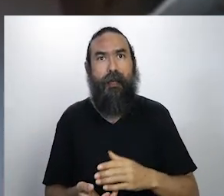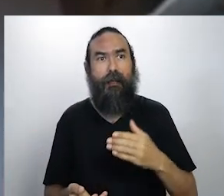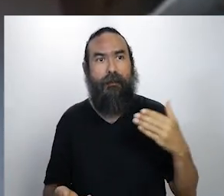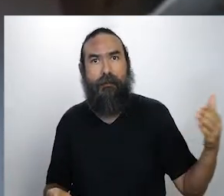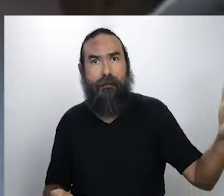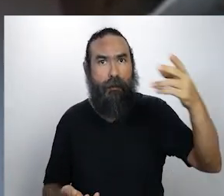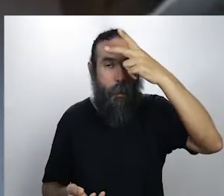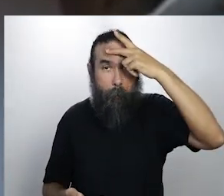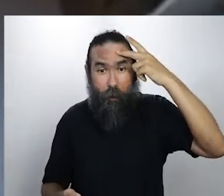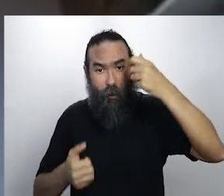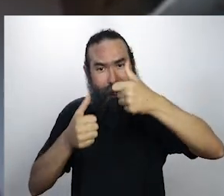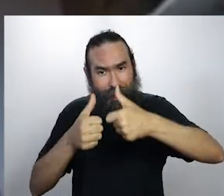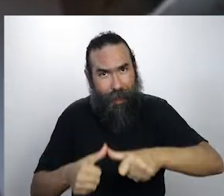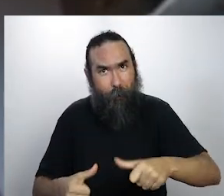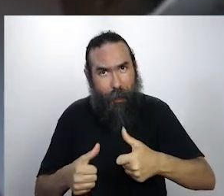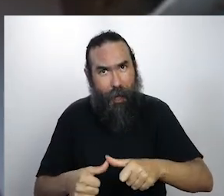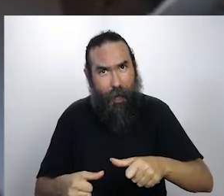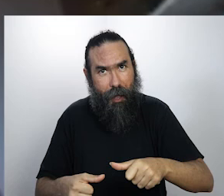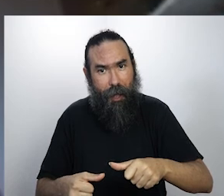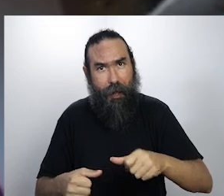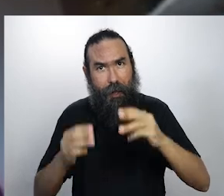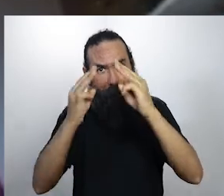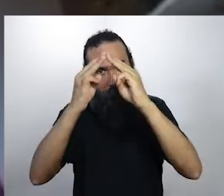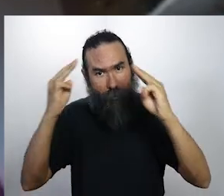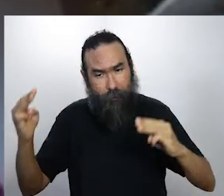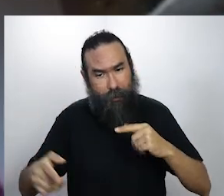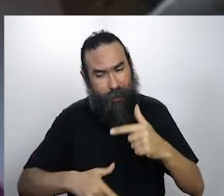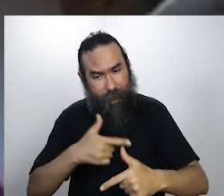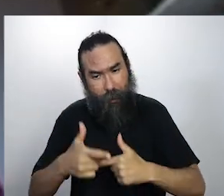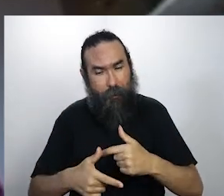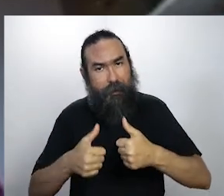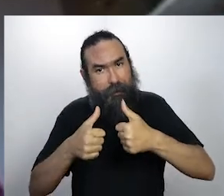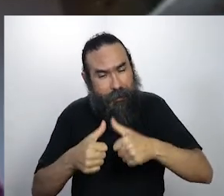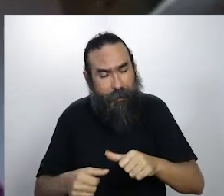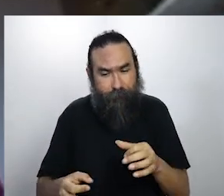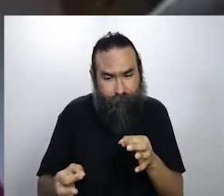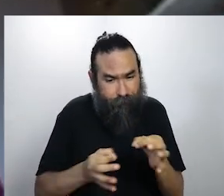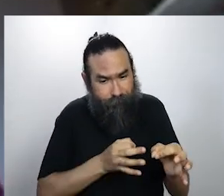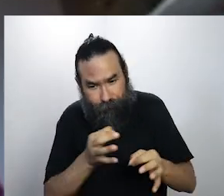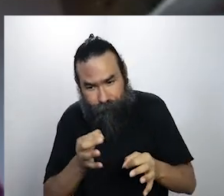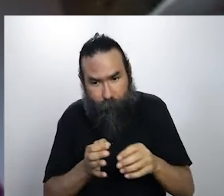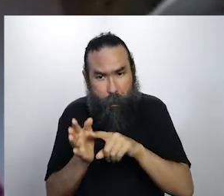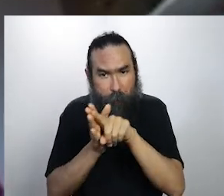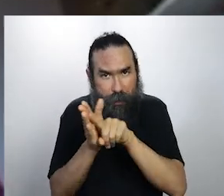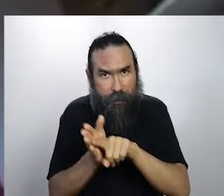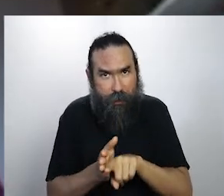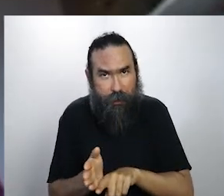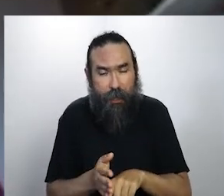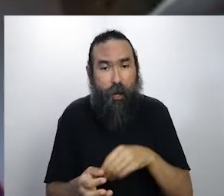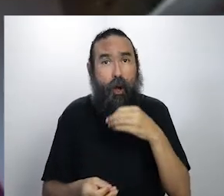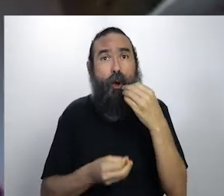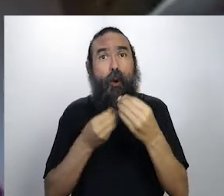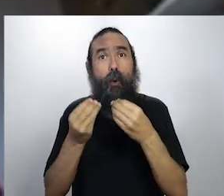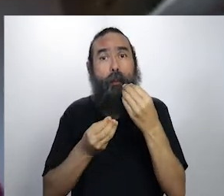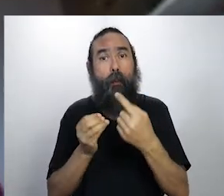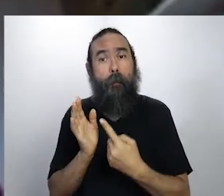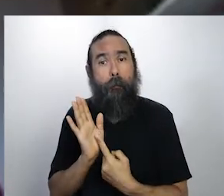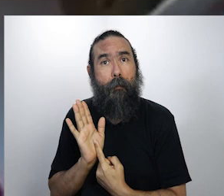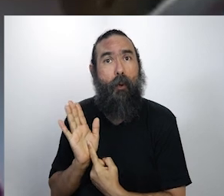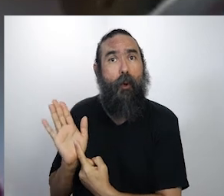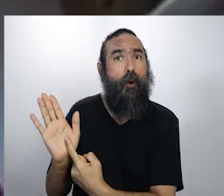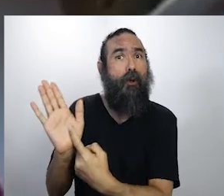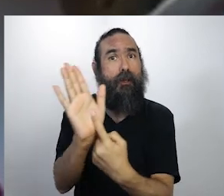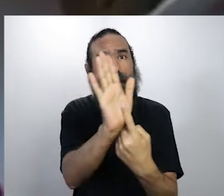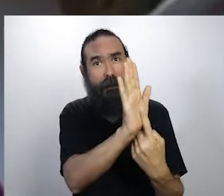da casa estão envolvidos, né, com as suas pesquisas, né? É uma visão das